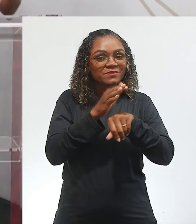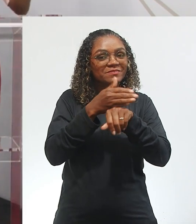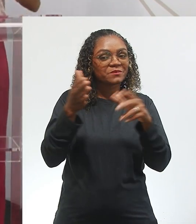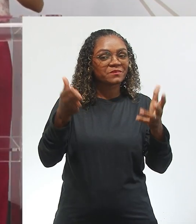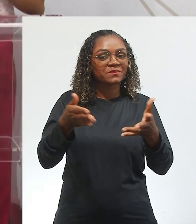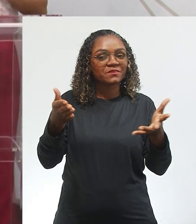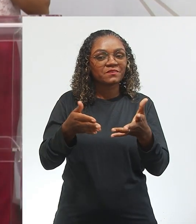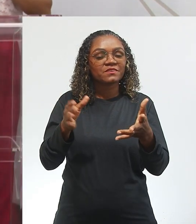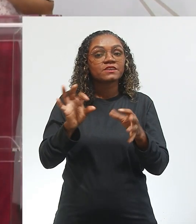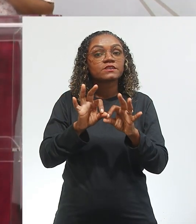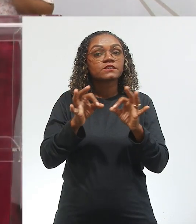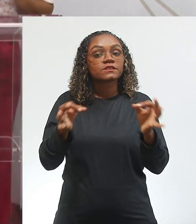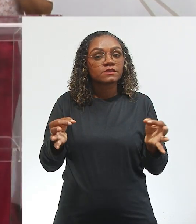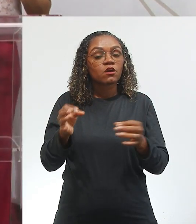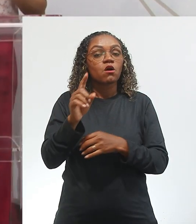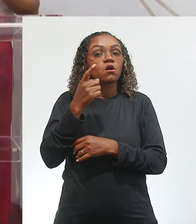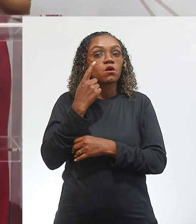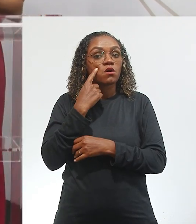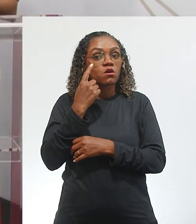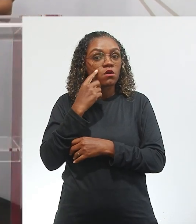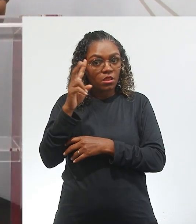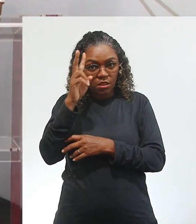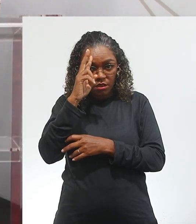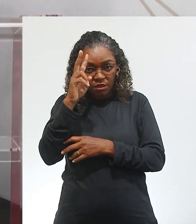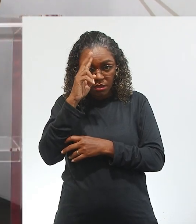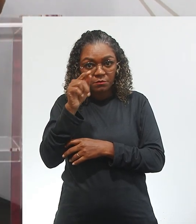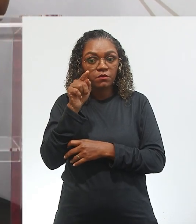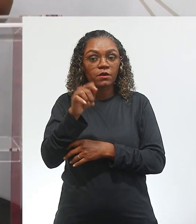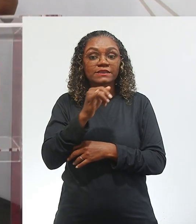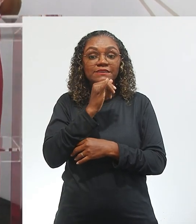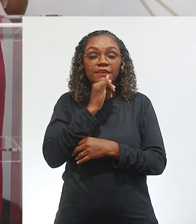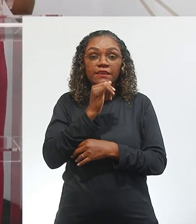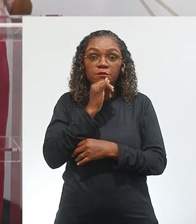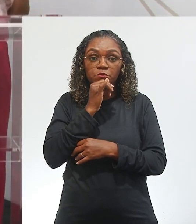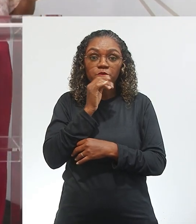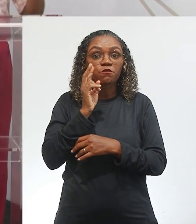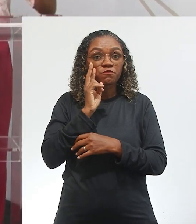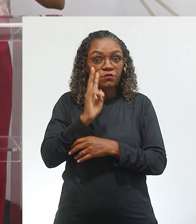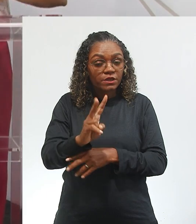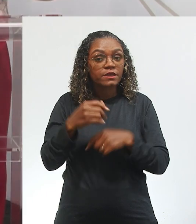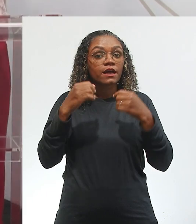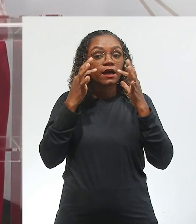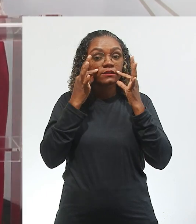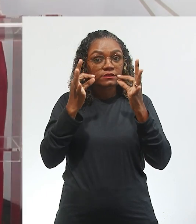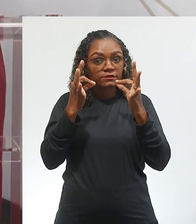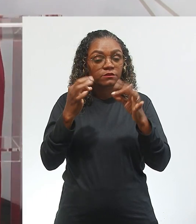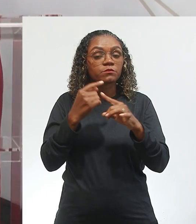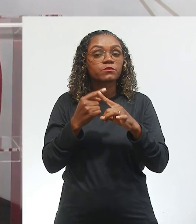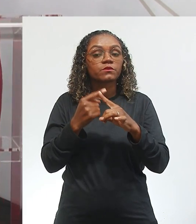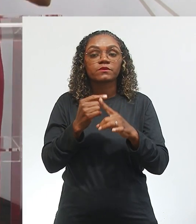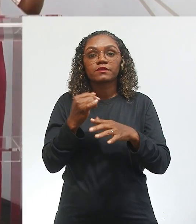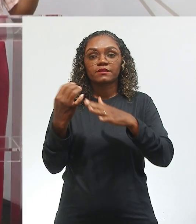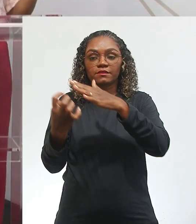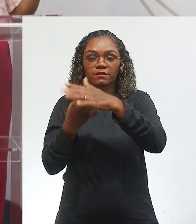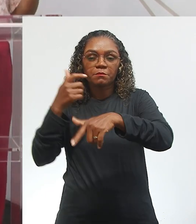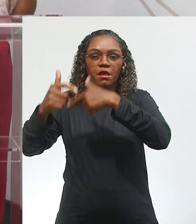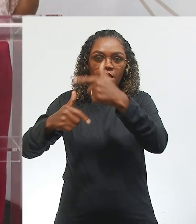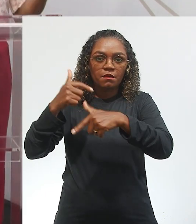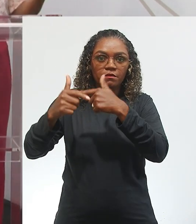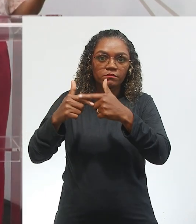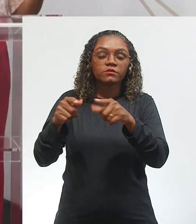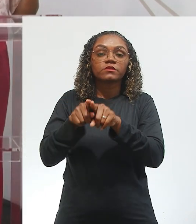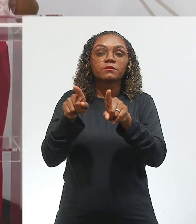aqui. Só rememorando, tá, gente? Olhem bem esse exemplo, porque o exemplo lá do trabalho, da nossa atividade